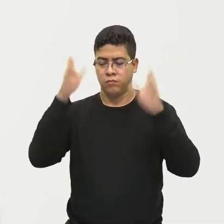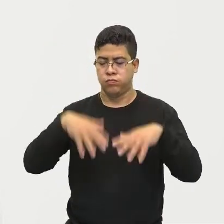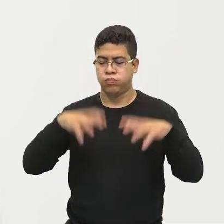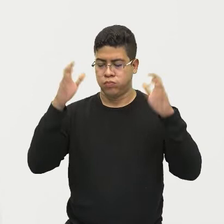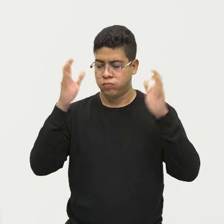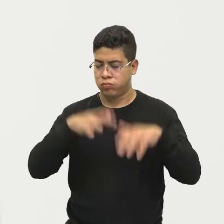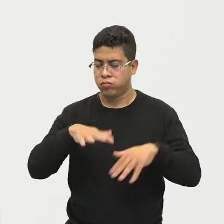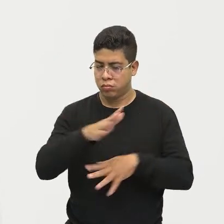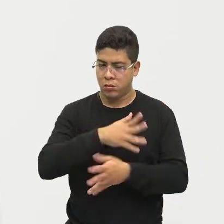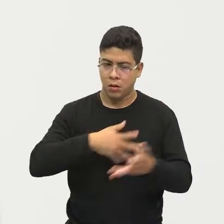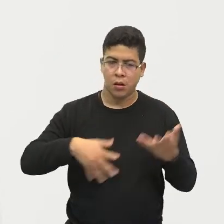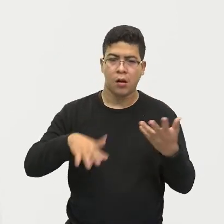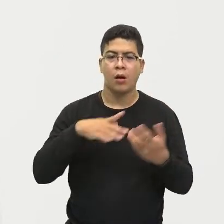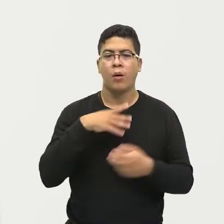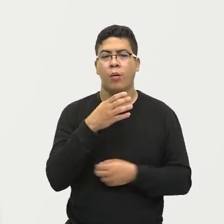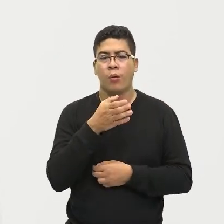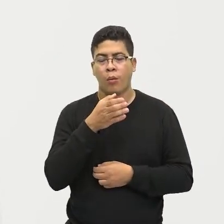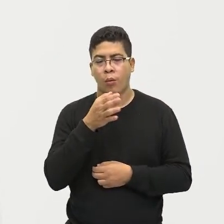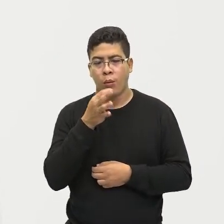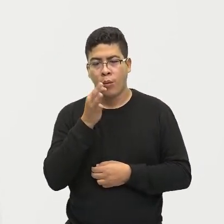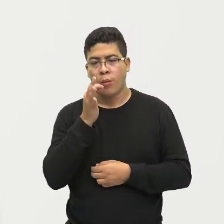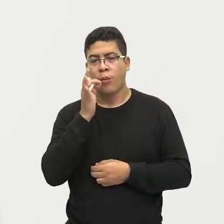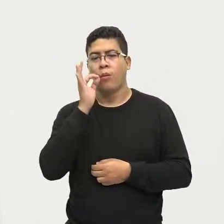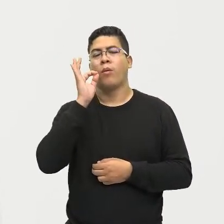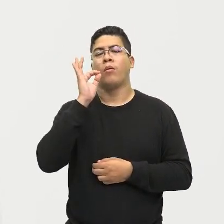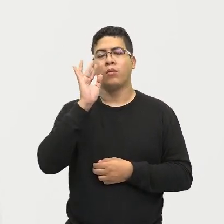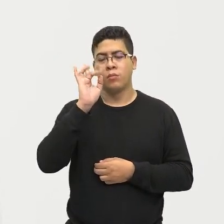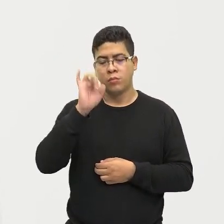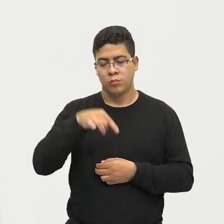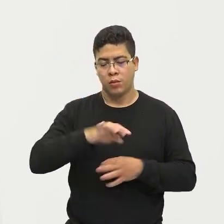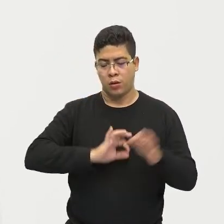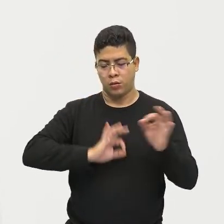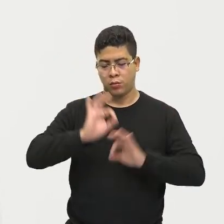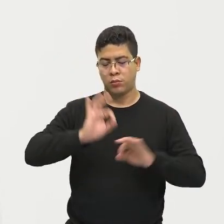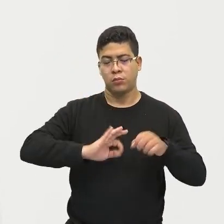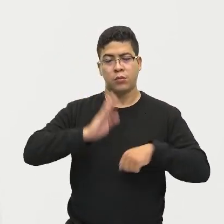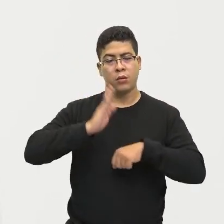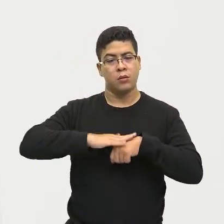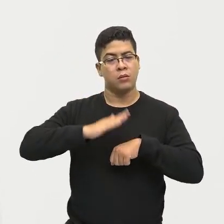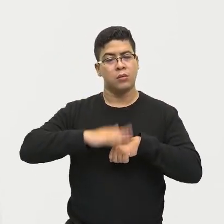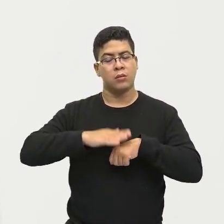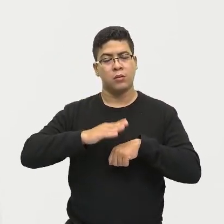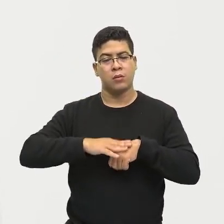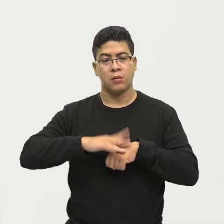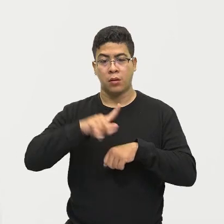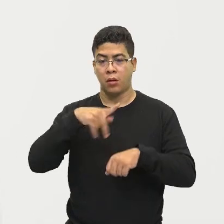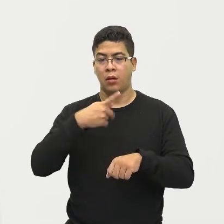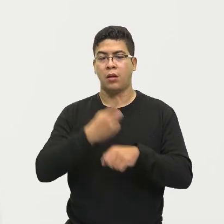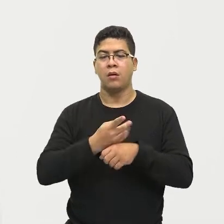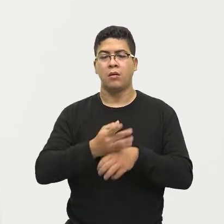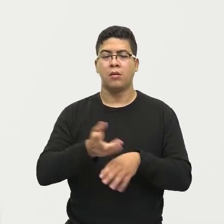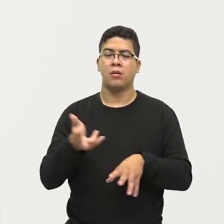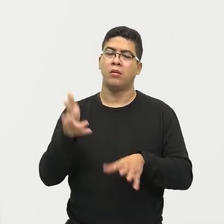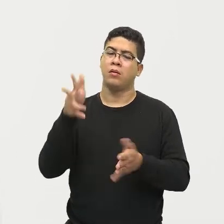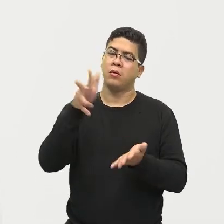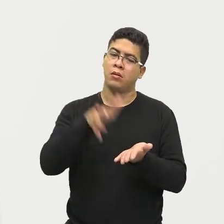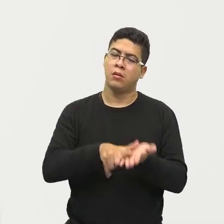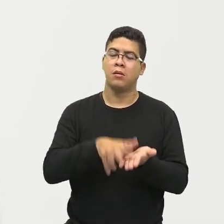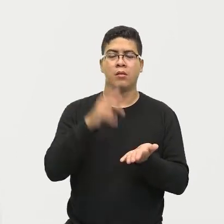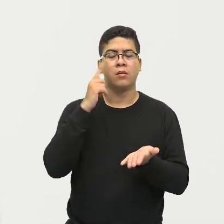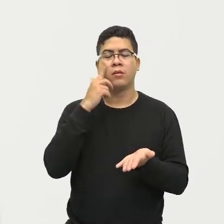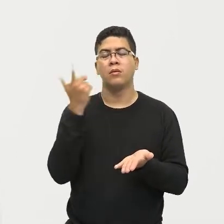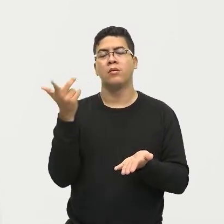levantei, bebi o café que eu mesmo preparei. Depois me deitei